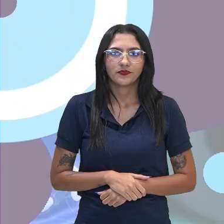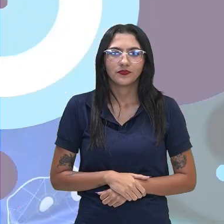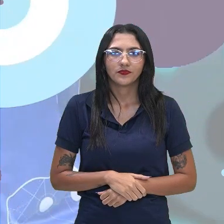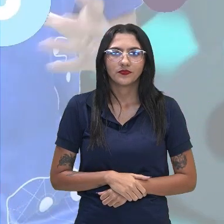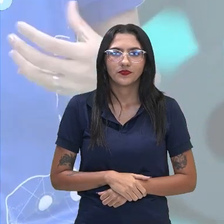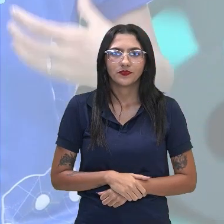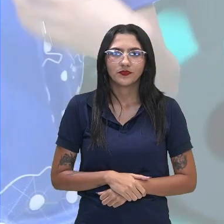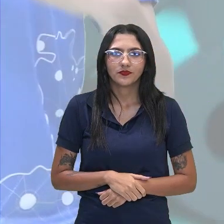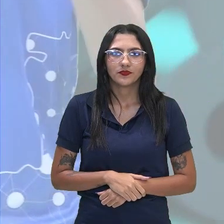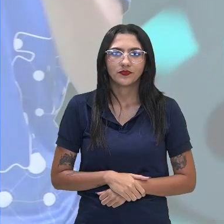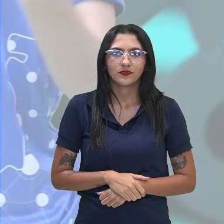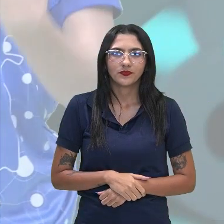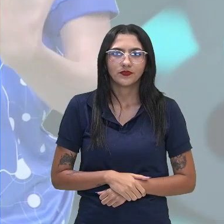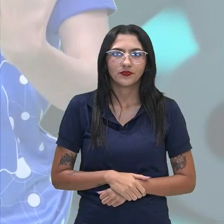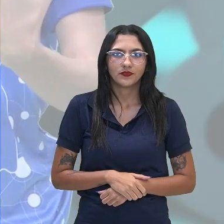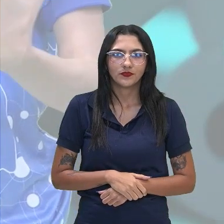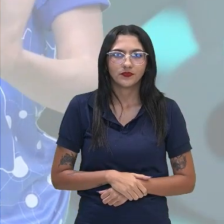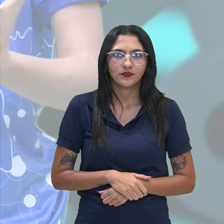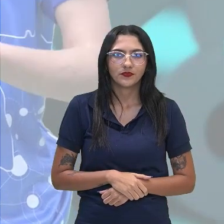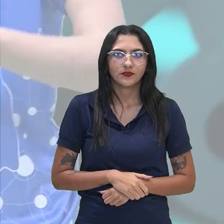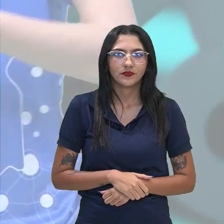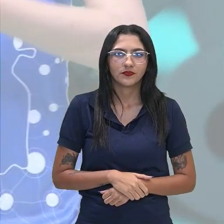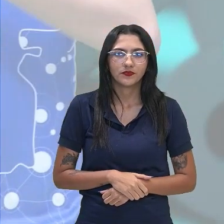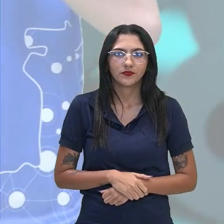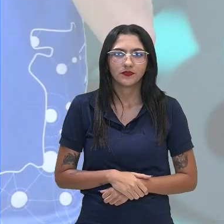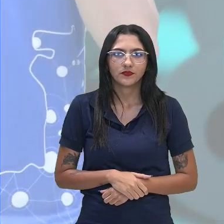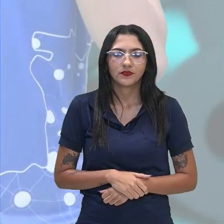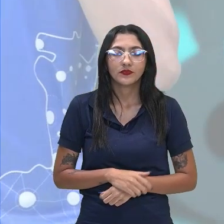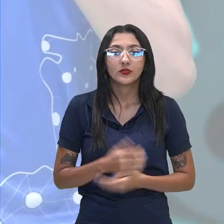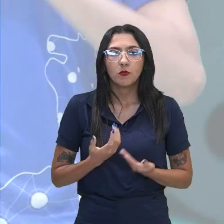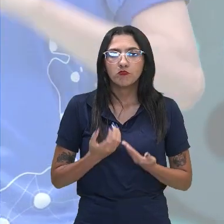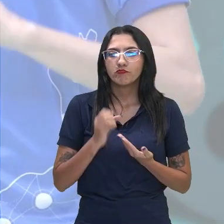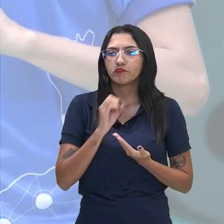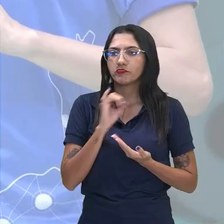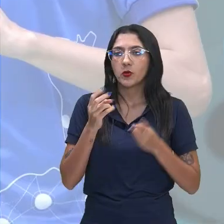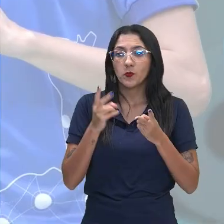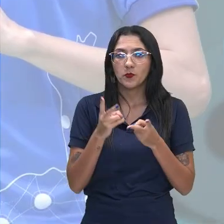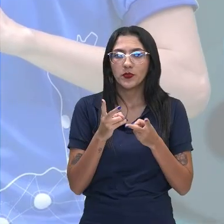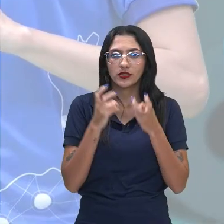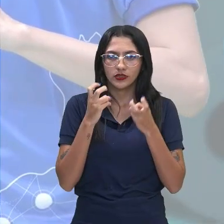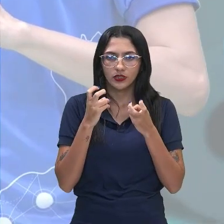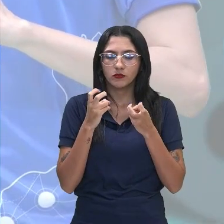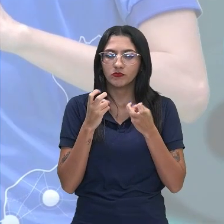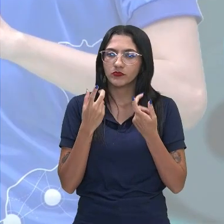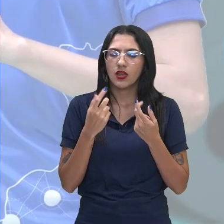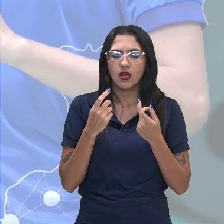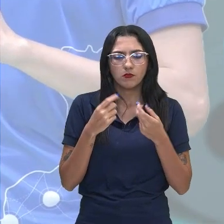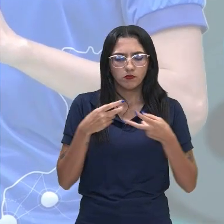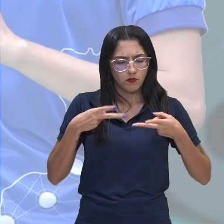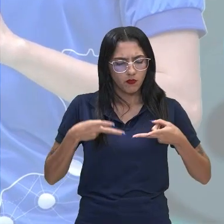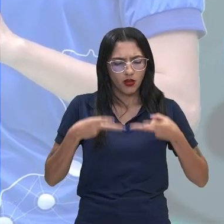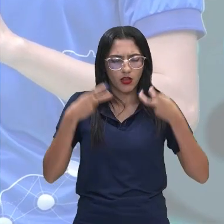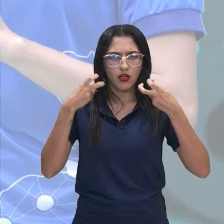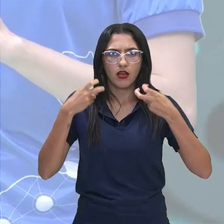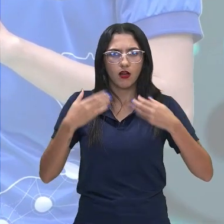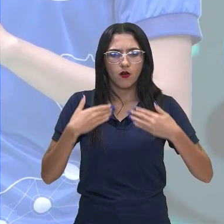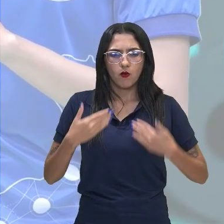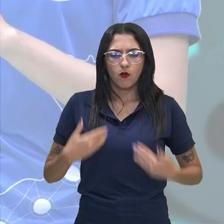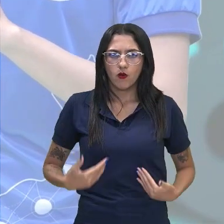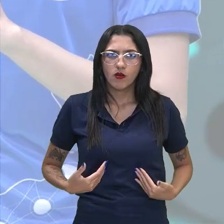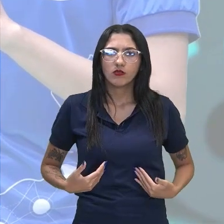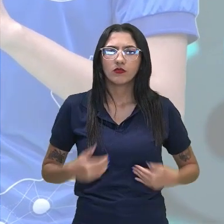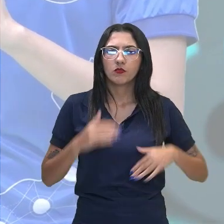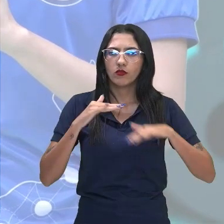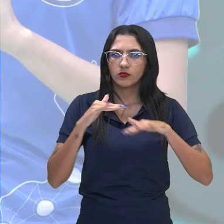Cada vez que eu observo que é necessário me entender, eu vou tendo também a percepção